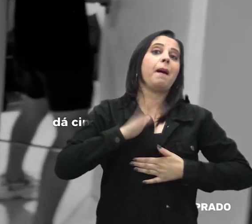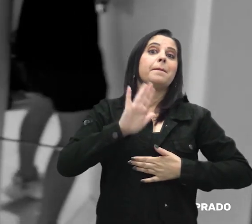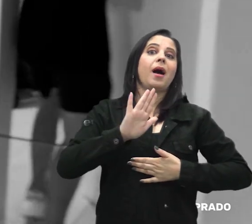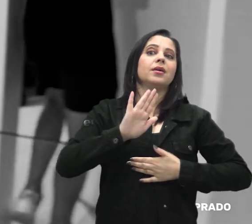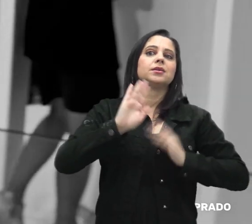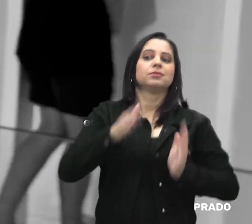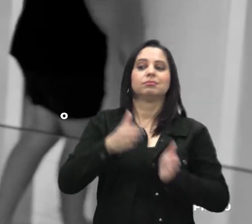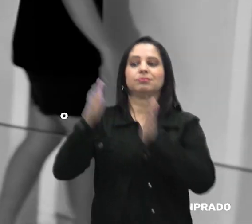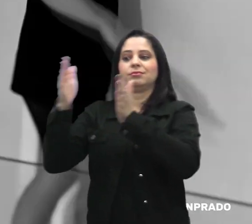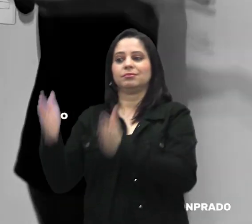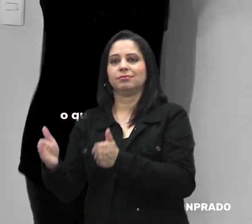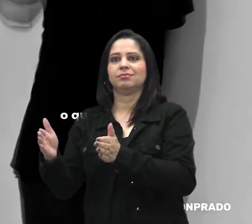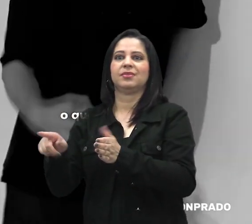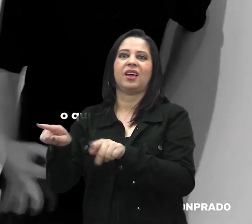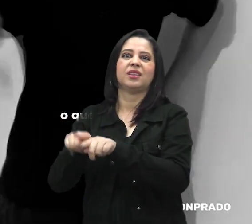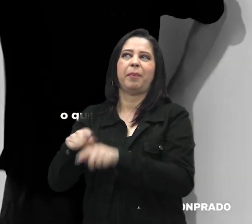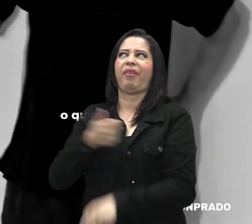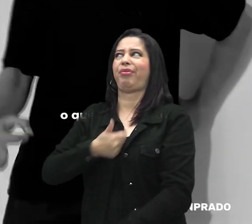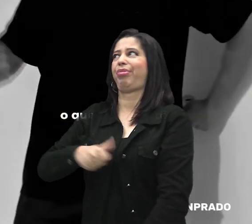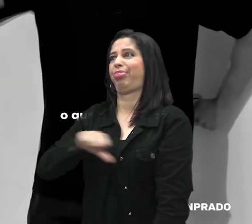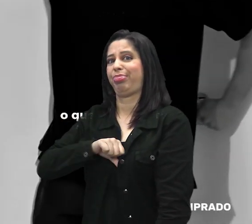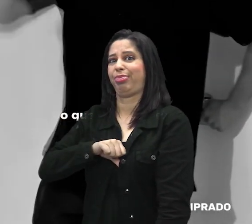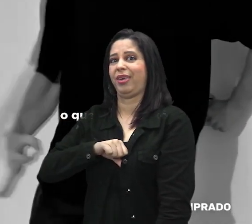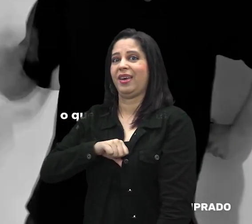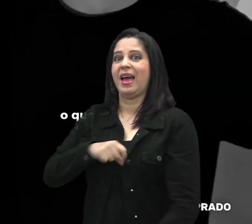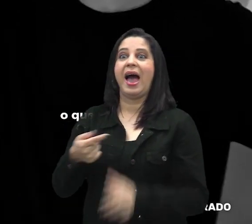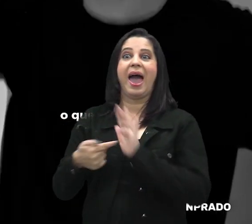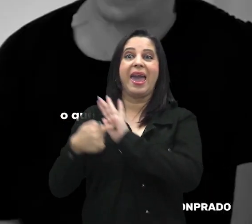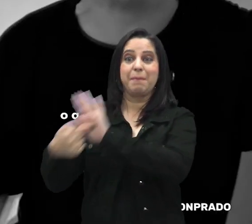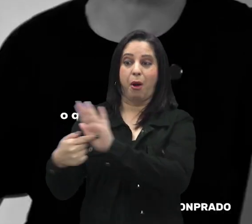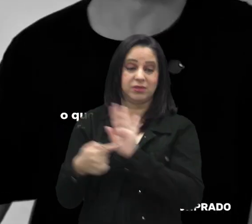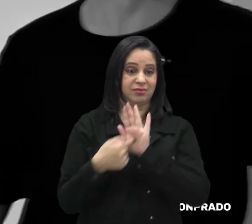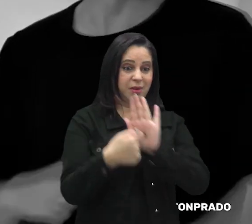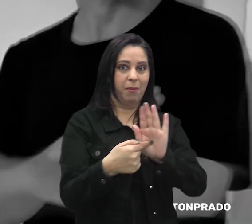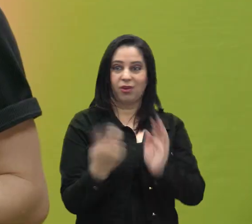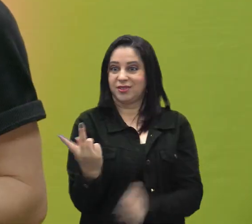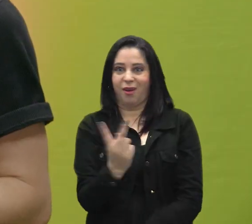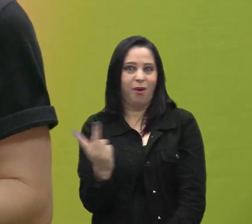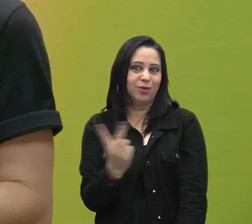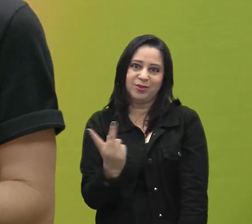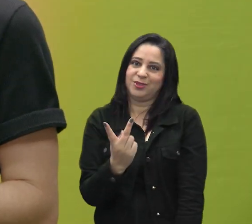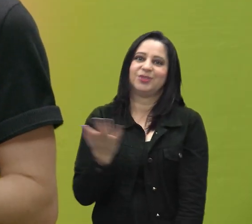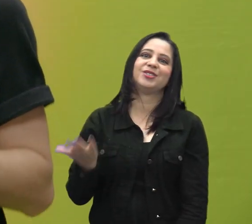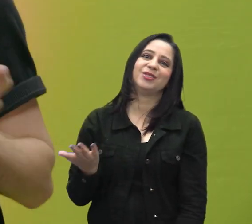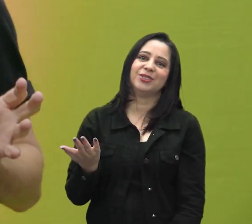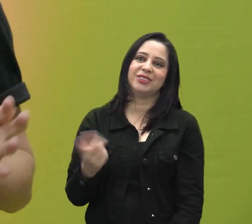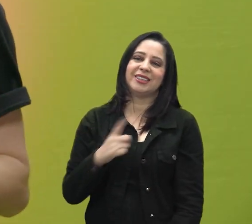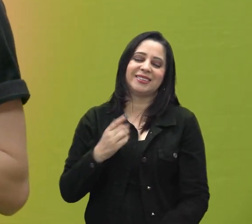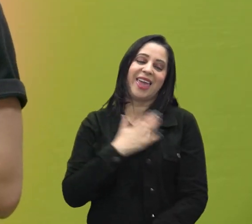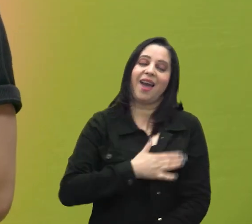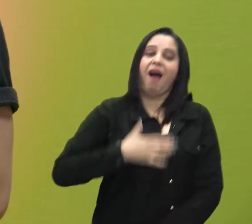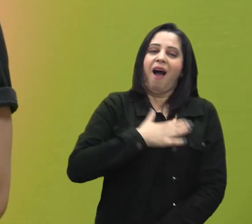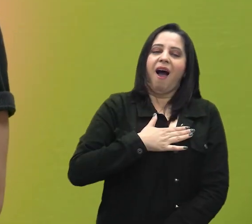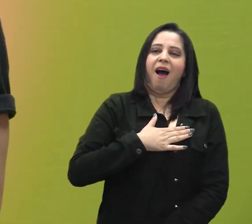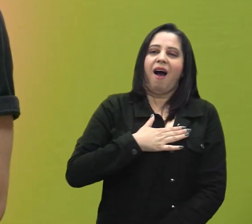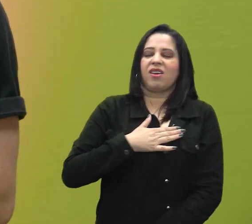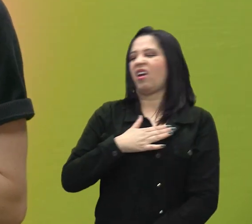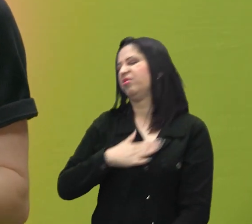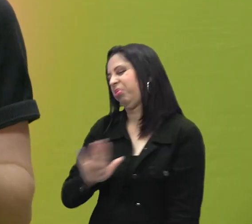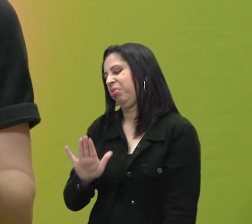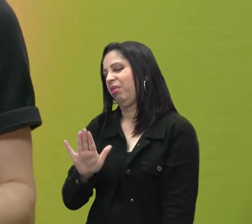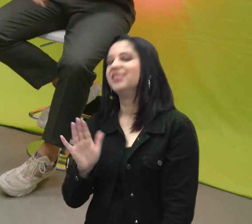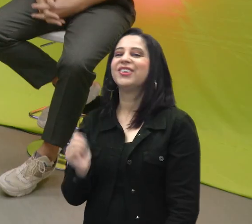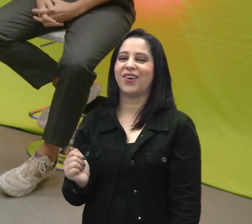eu mostro o desprazer da mesma situação. Então eu falo assim, não existe uma história sem ter o prazer ou o